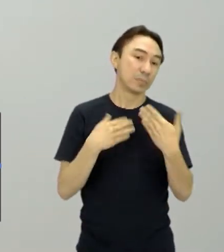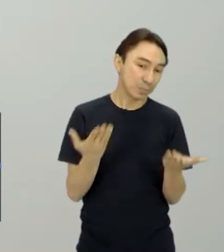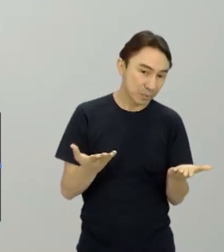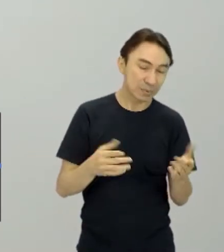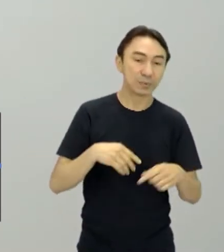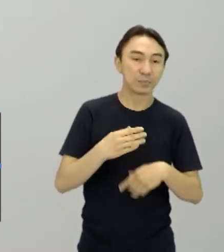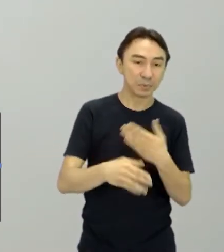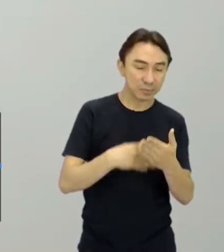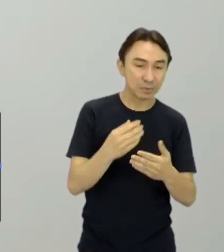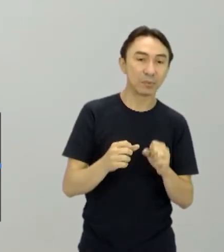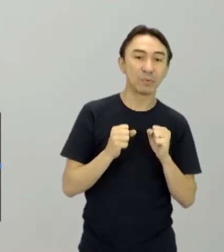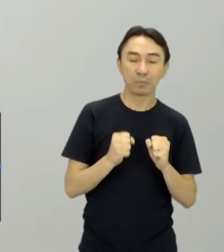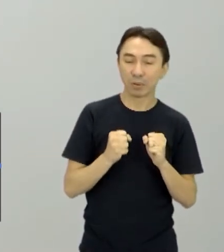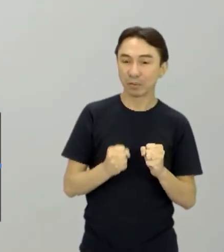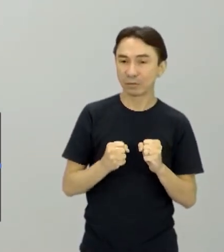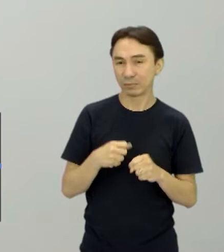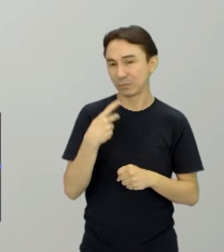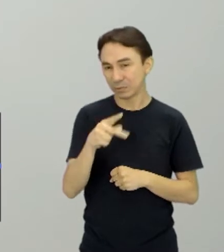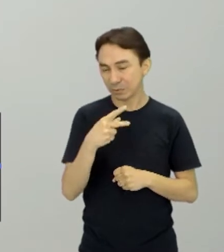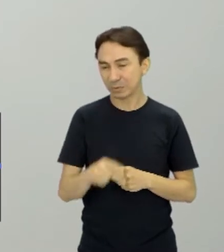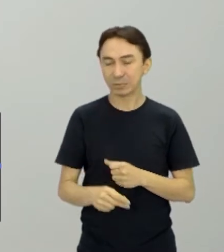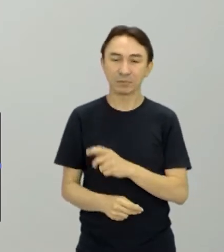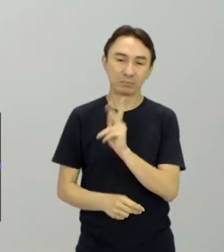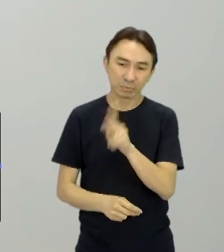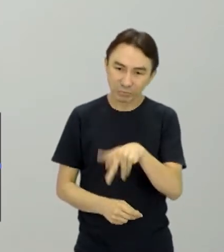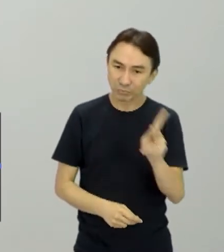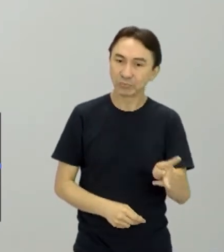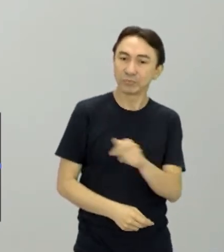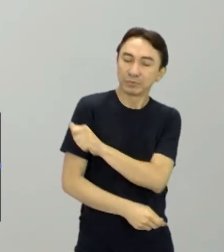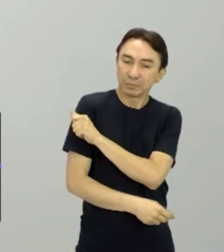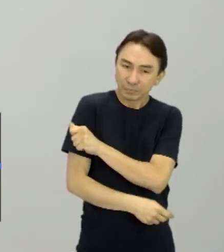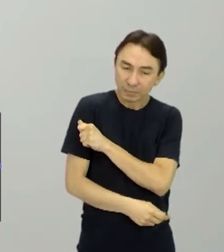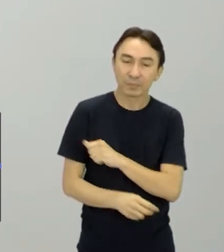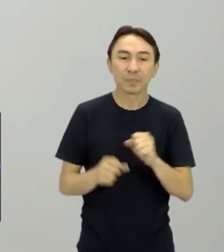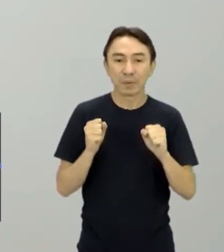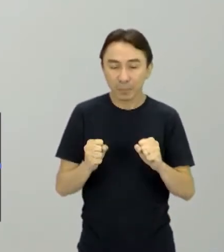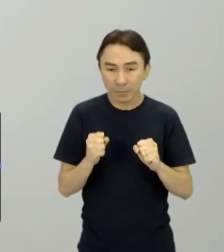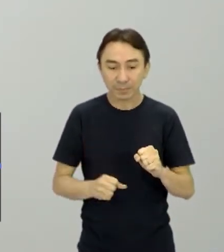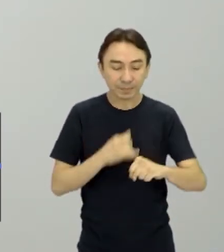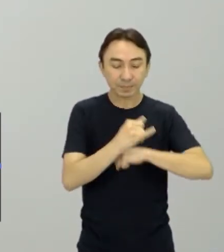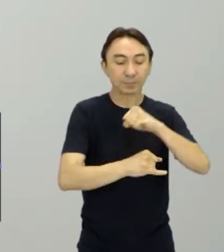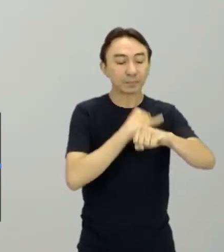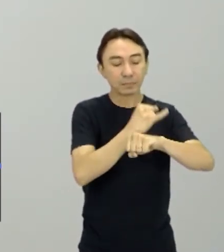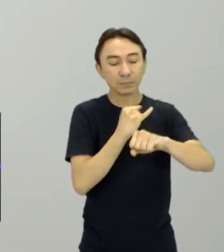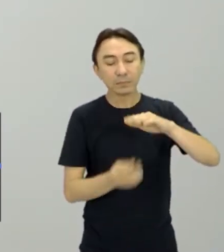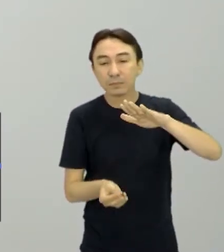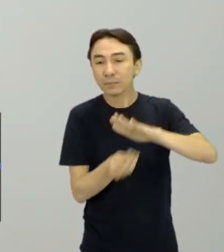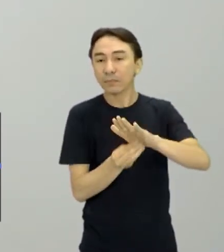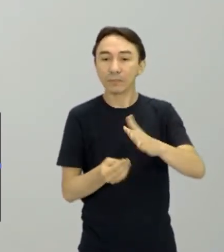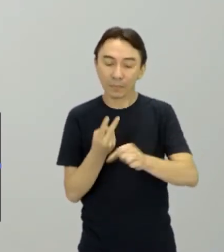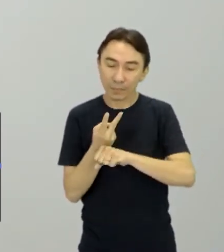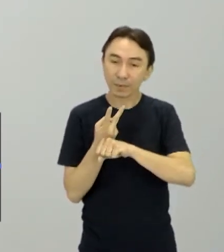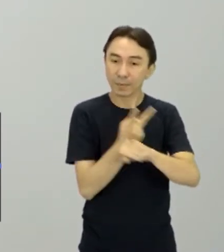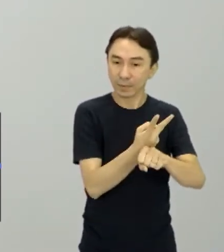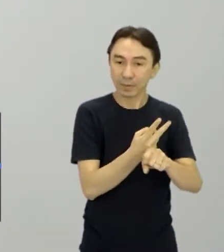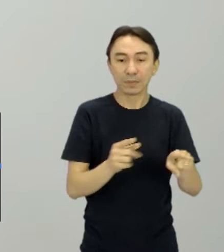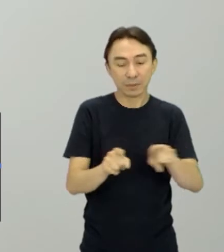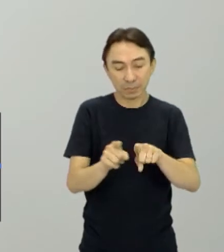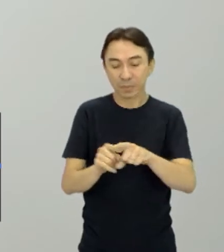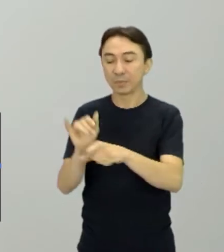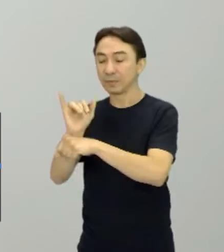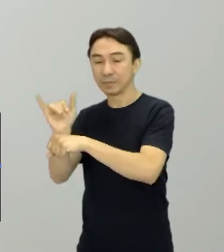procurar também, você professor ou aluno, enfim, procurar as aulas que ficam disponíveis para você no repositório, nos canais do YouTube e